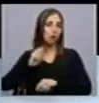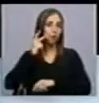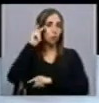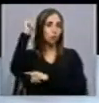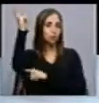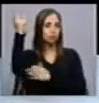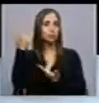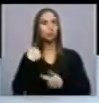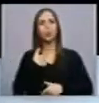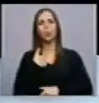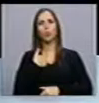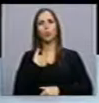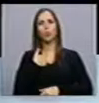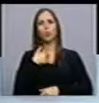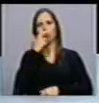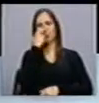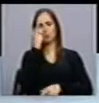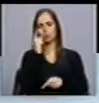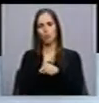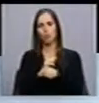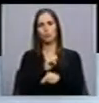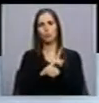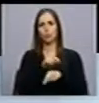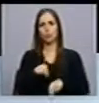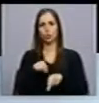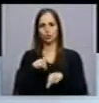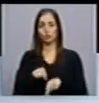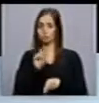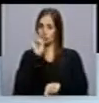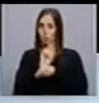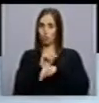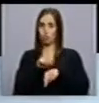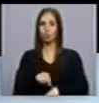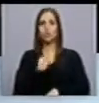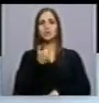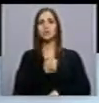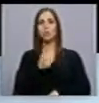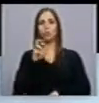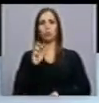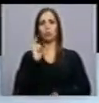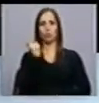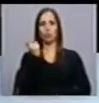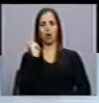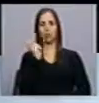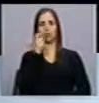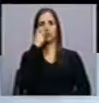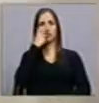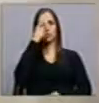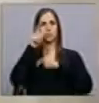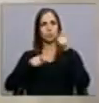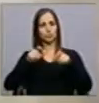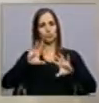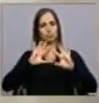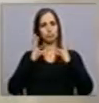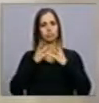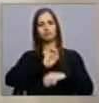achei curiosa a coincidência, porque faz hoje, precisamente hoje, 58 anos, que a humanidade enviou pela primeira vez